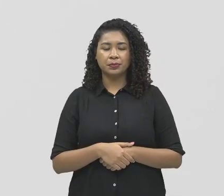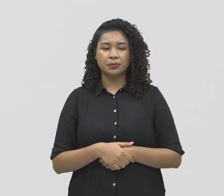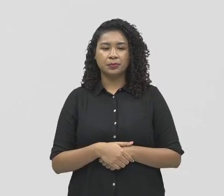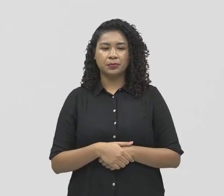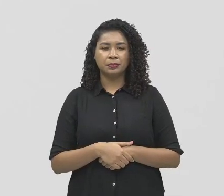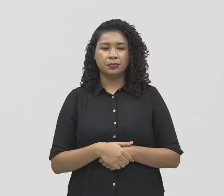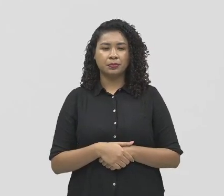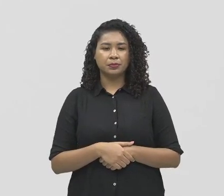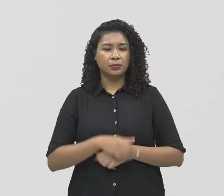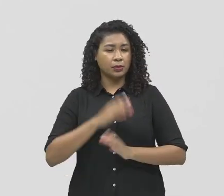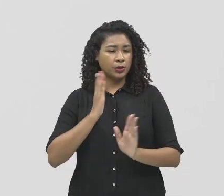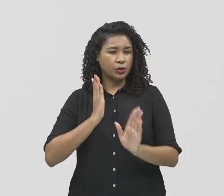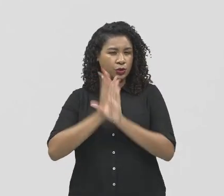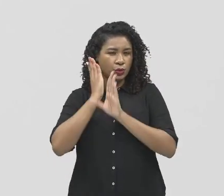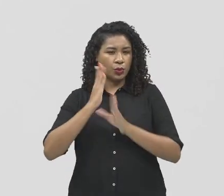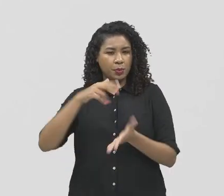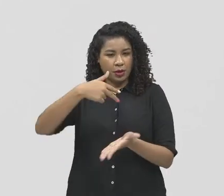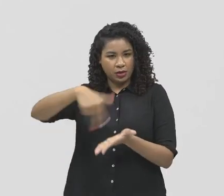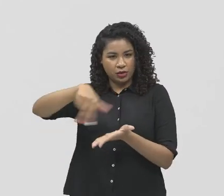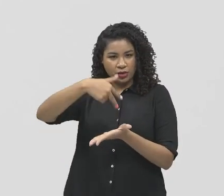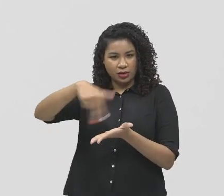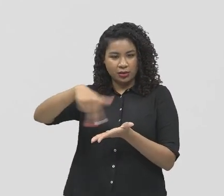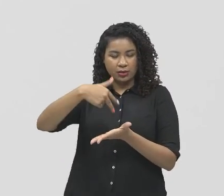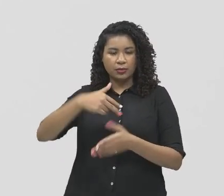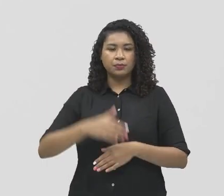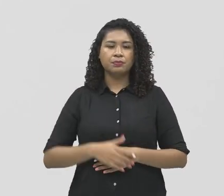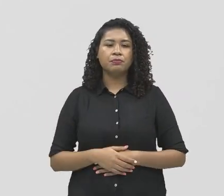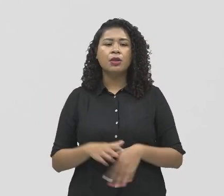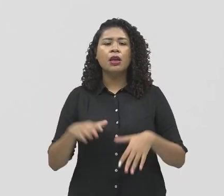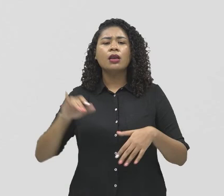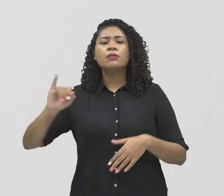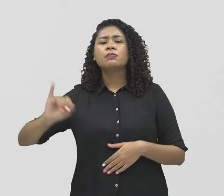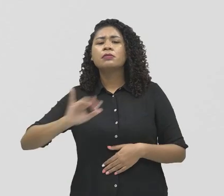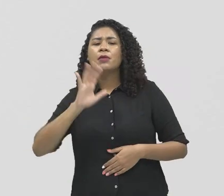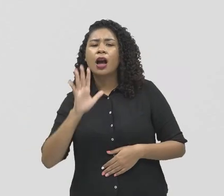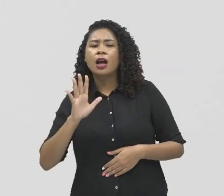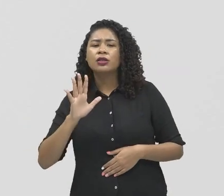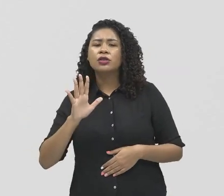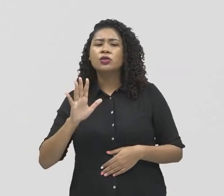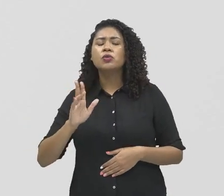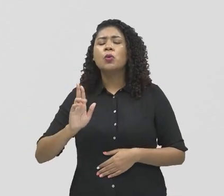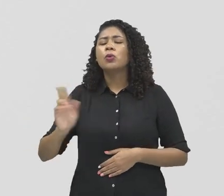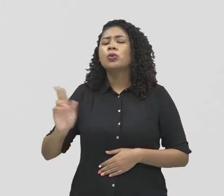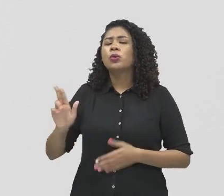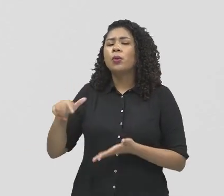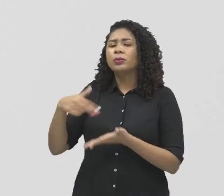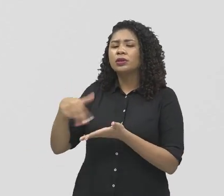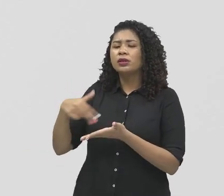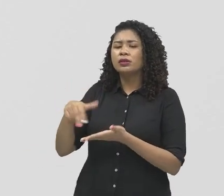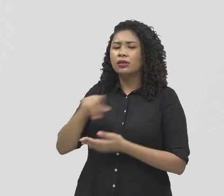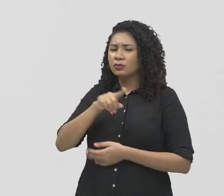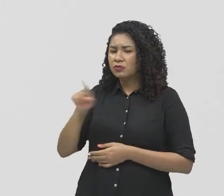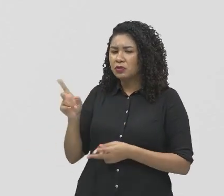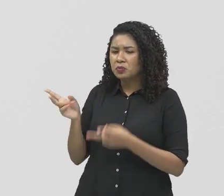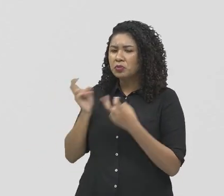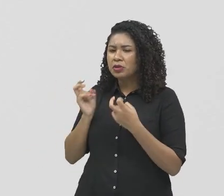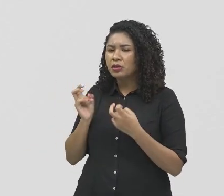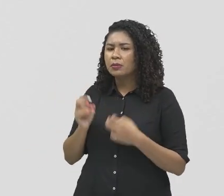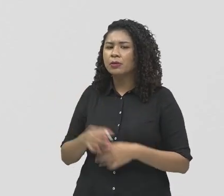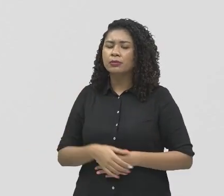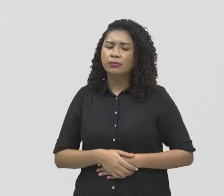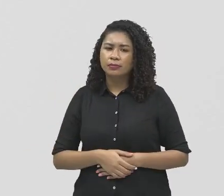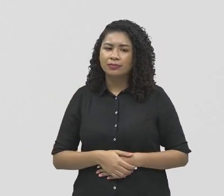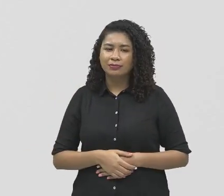é: identifique as danças. Qual é a imagem? O que vocês estão vendo aí? Como foi